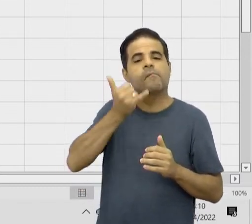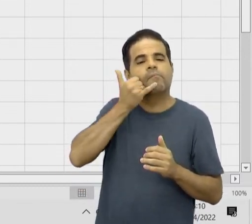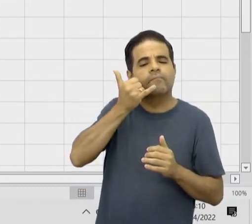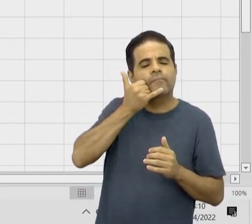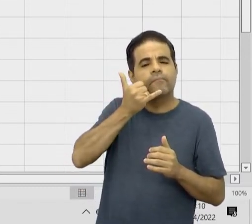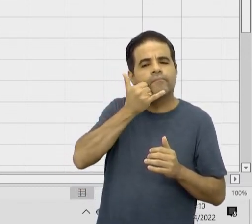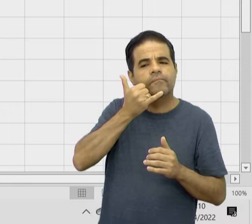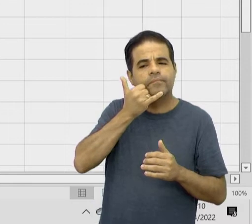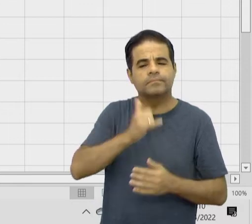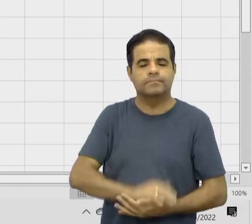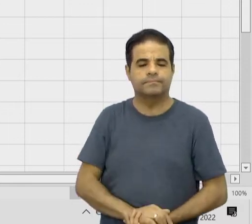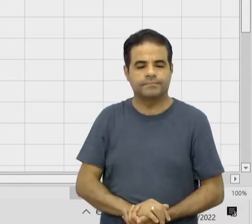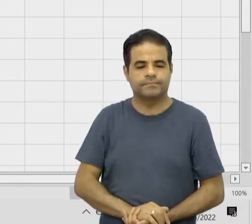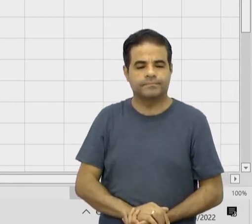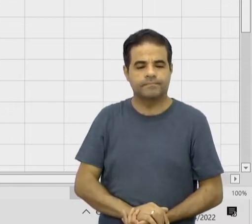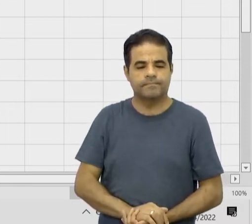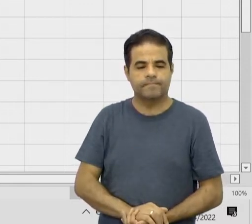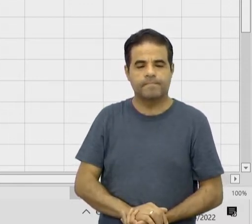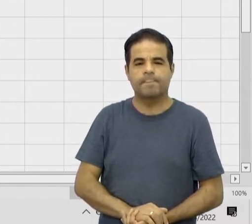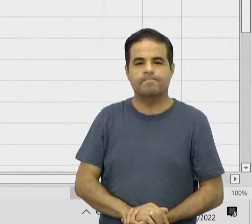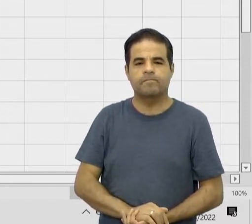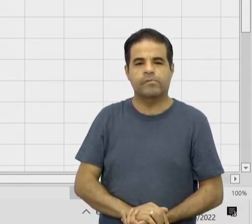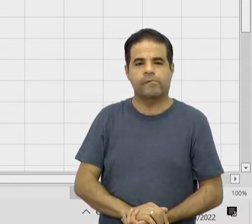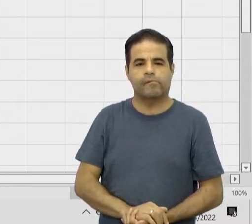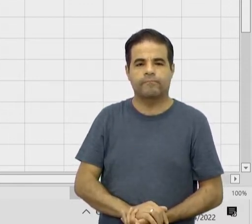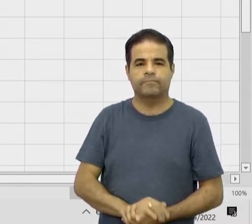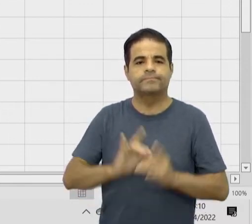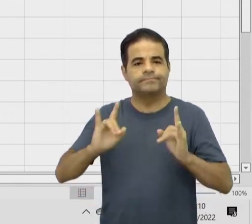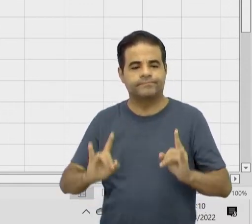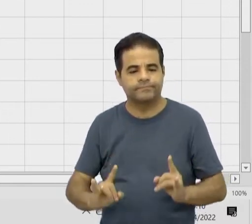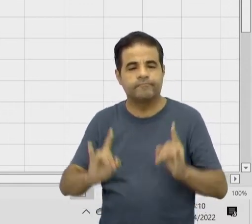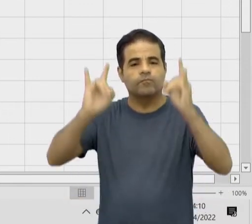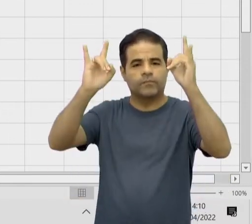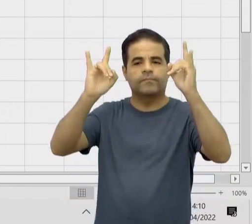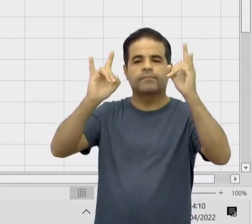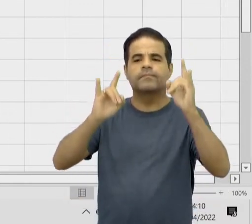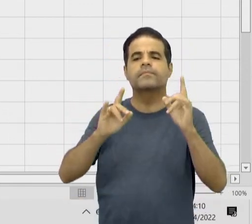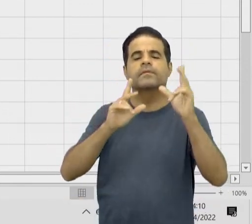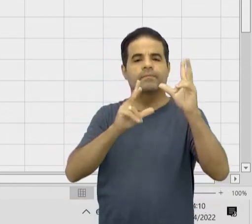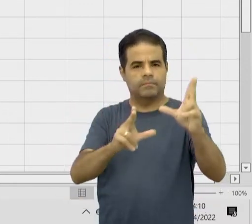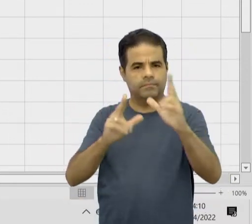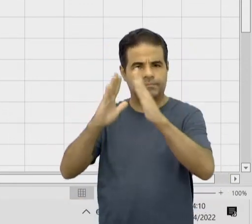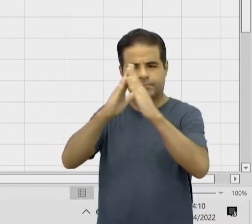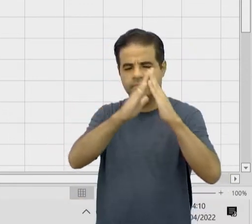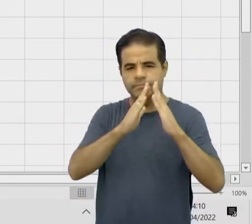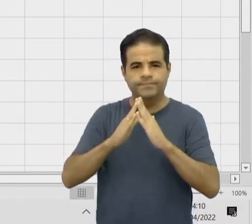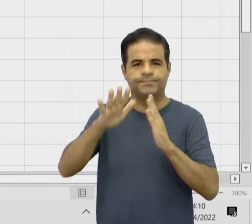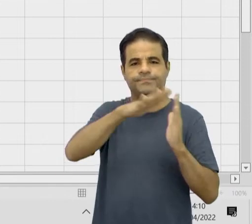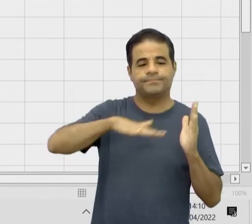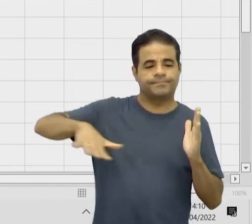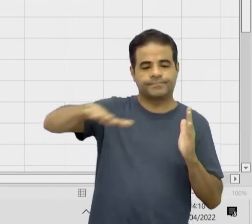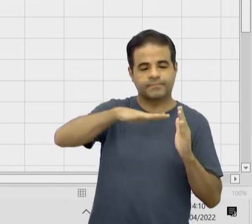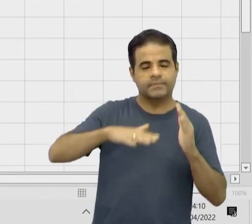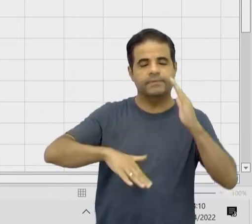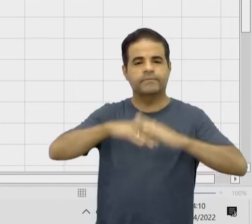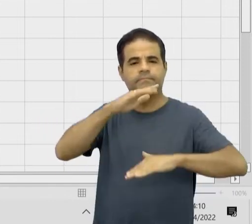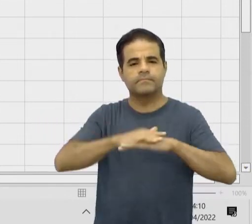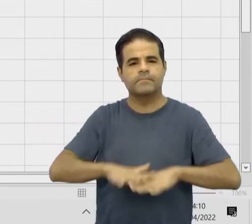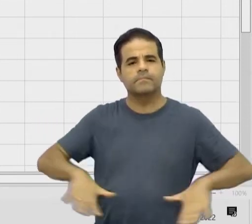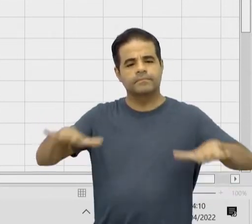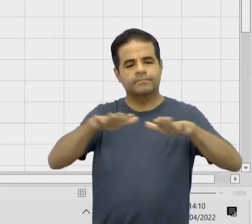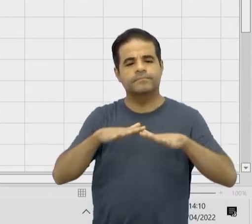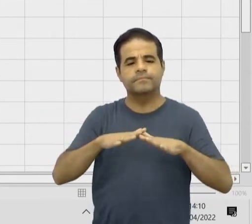tá? O que mais que ele falou? Condomínio. Você tem condomínio ou você mora em casa? Casa. Então, não vamos colocar. Água e